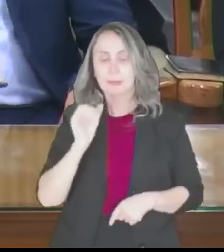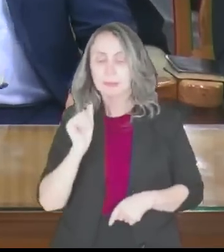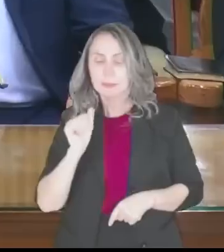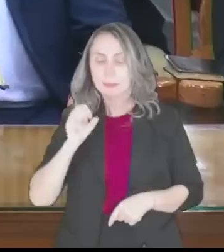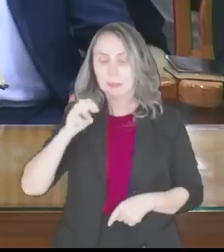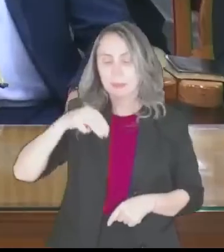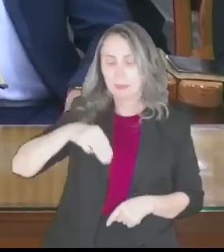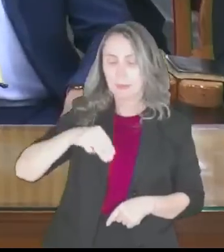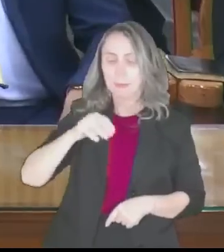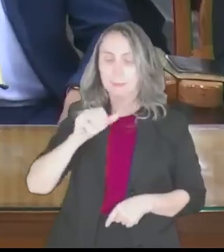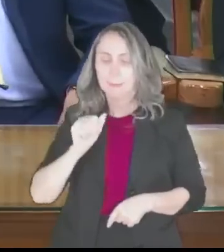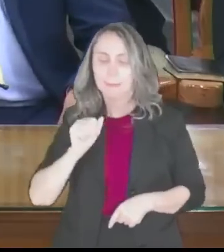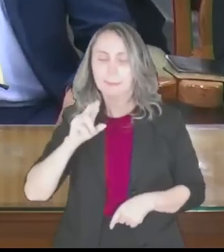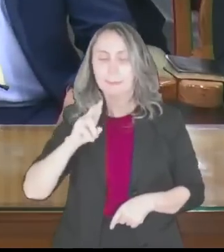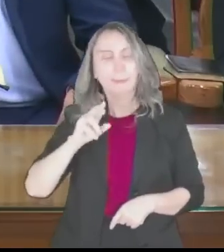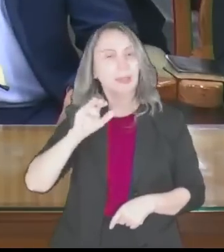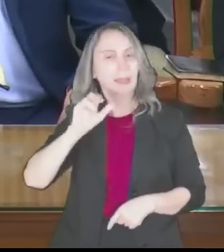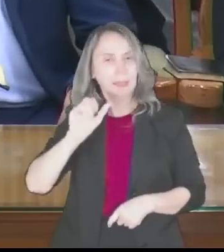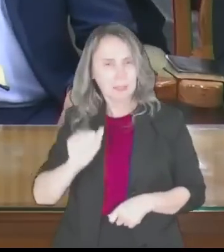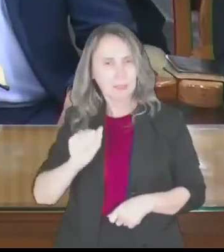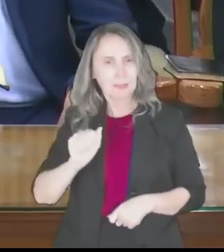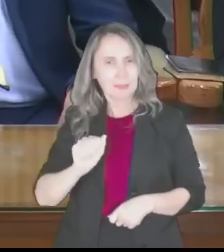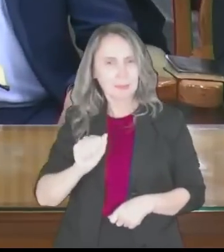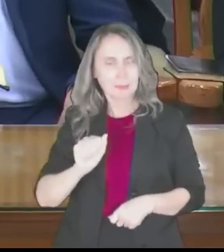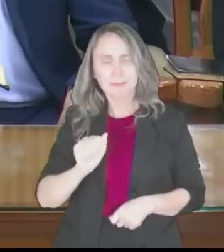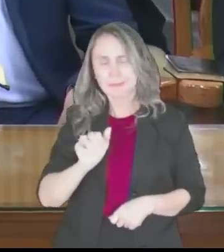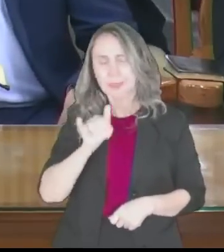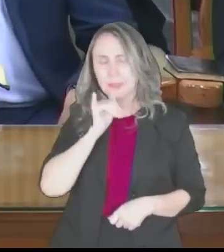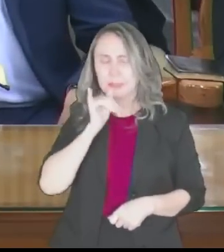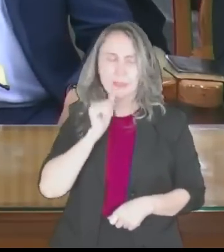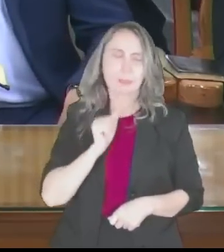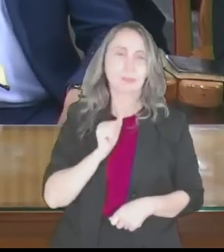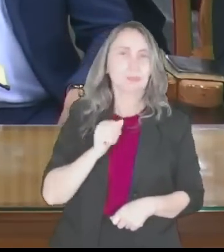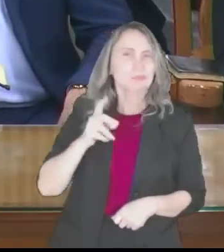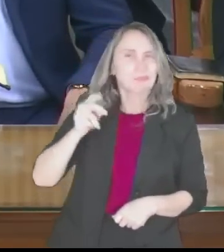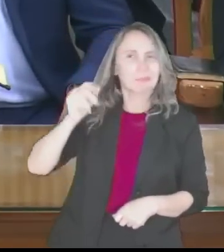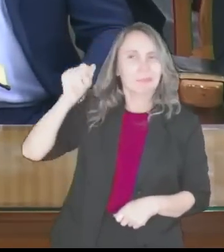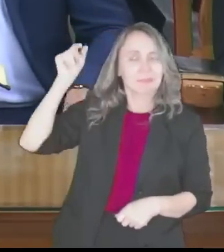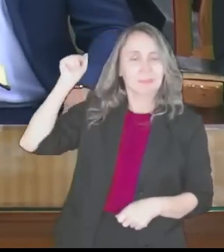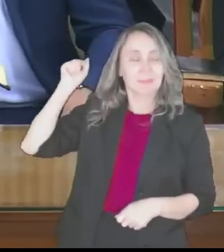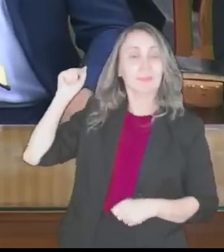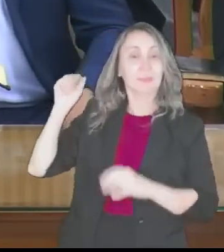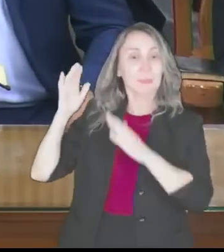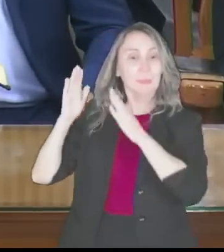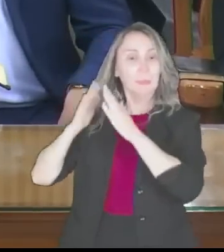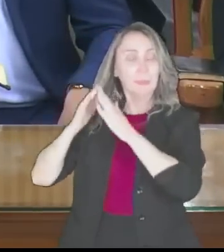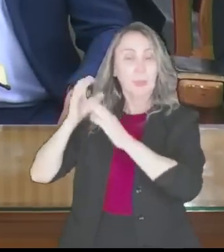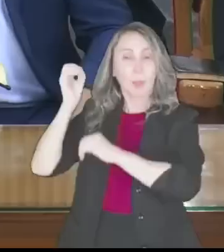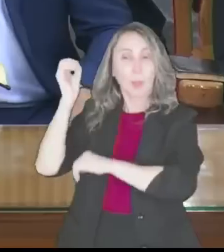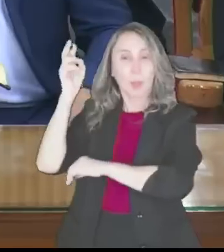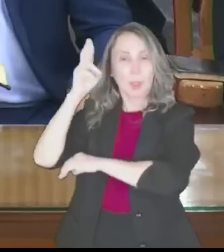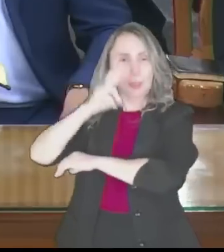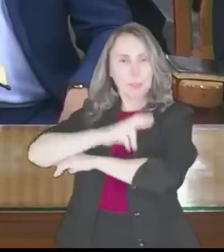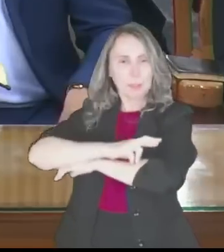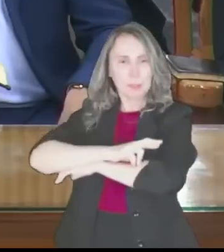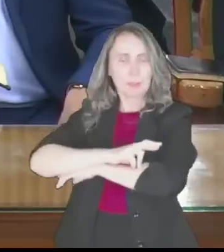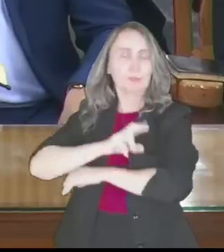é um lugar, geralmente nas casas orientais daquela época, era um primeiro